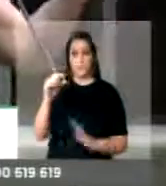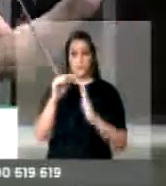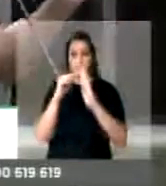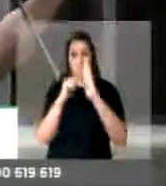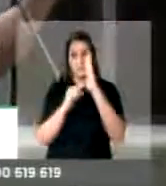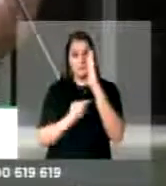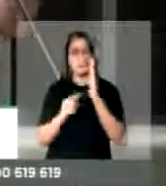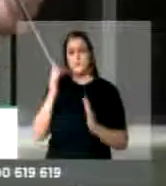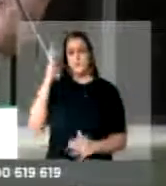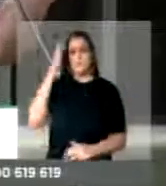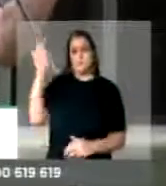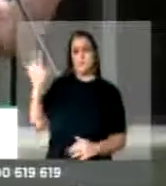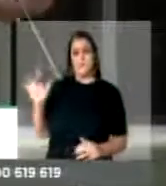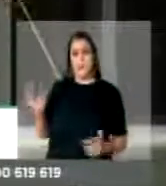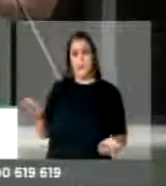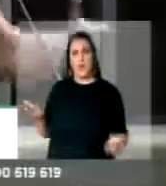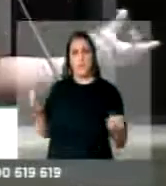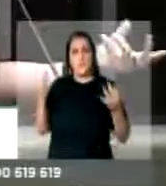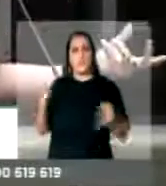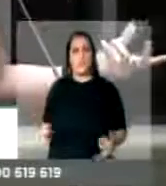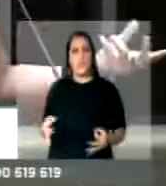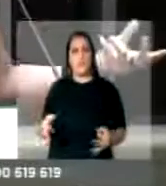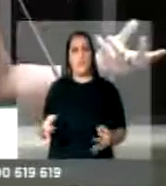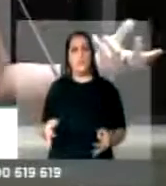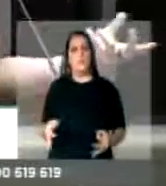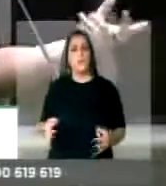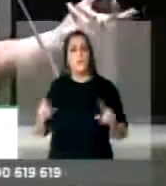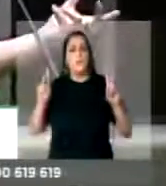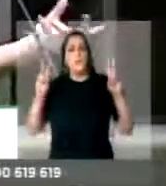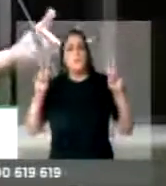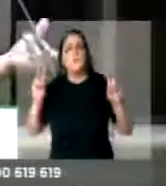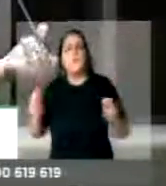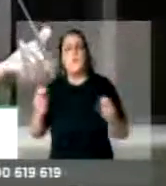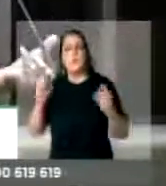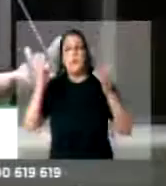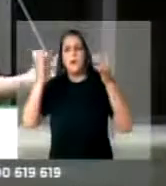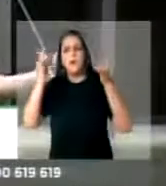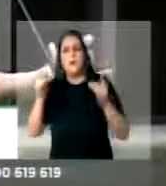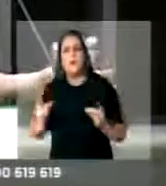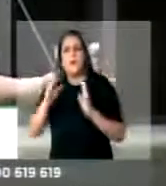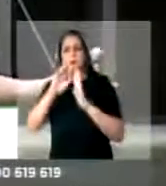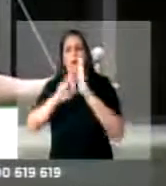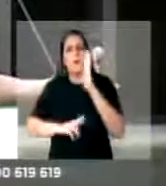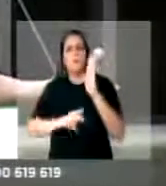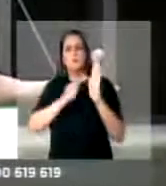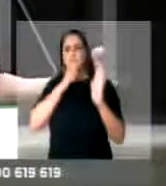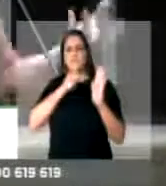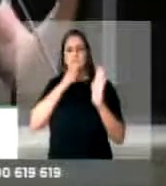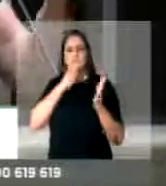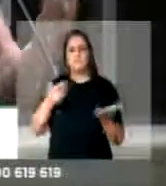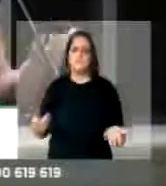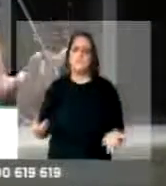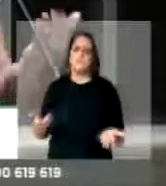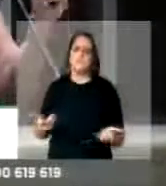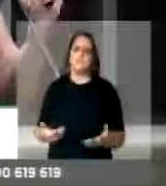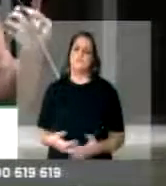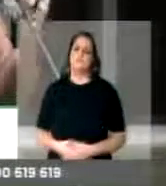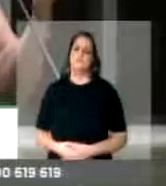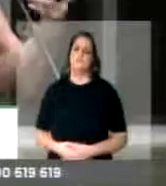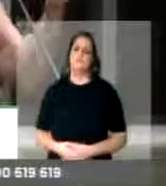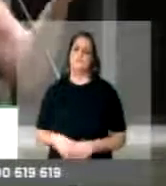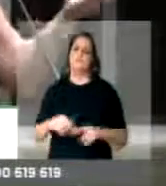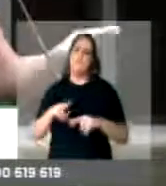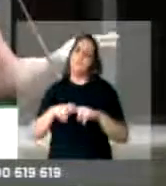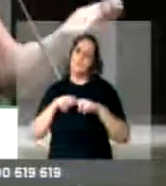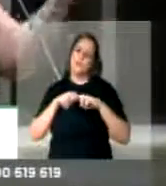que não se sabe nem ao certo qual é o teor deste relatório que foi aprovado. Então, portanto, não há